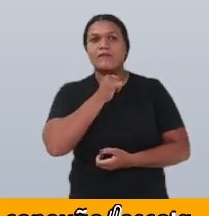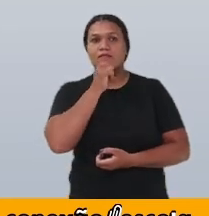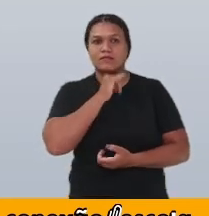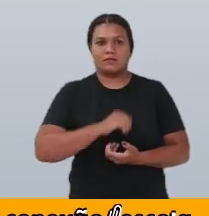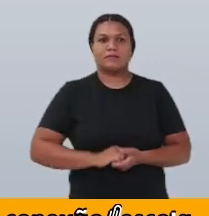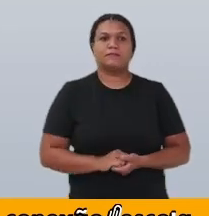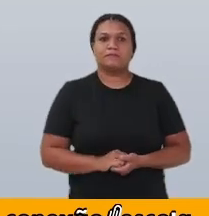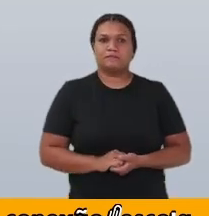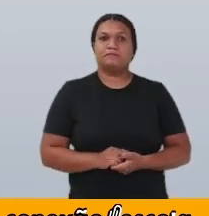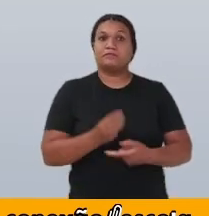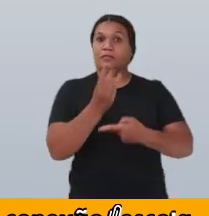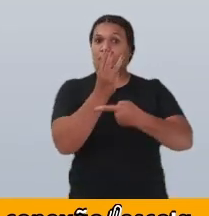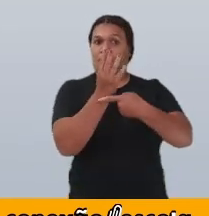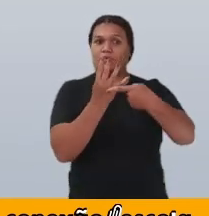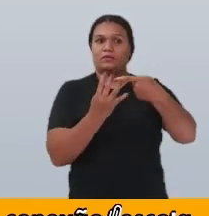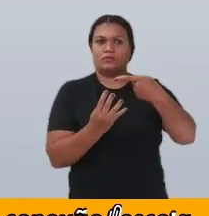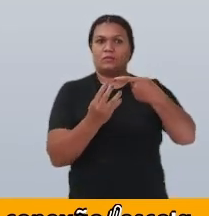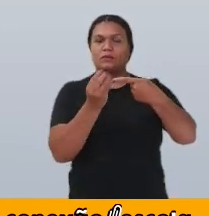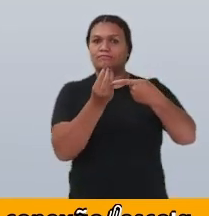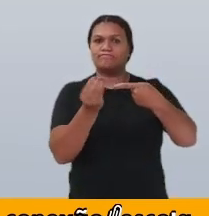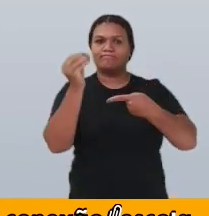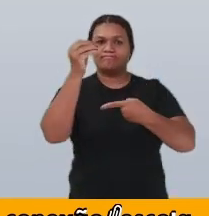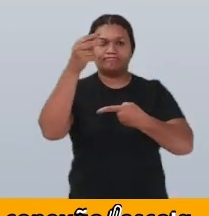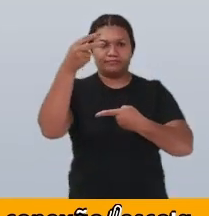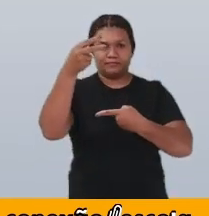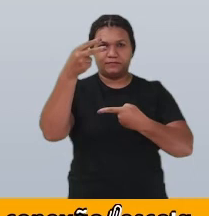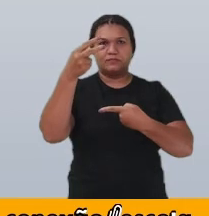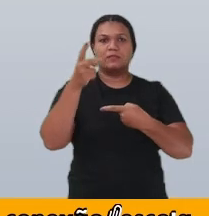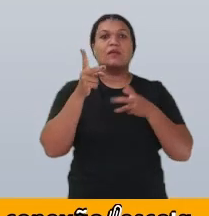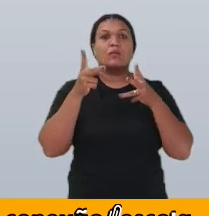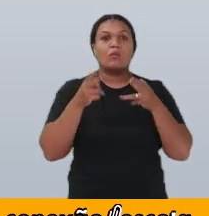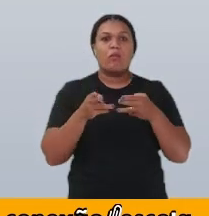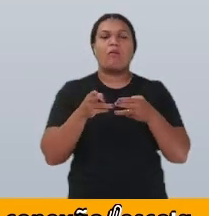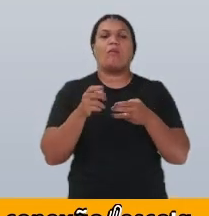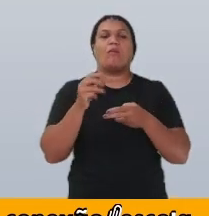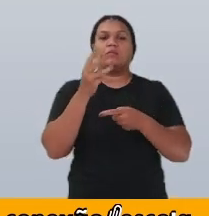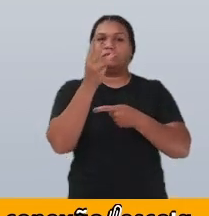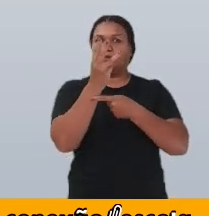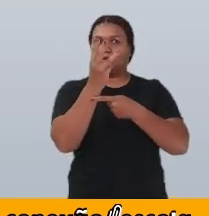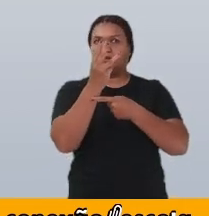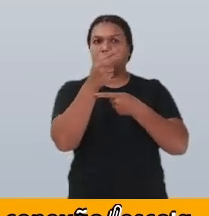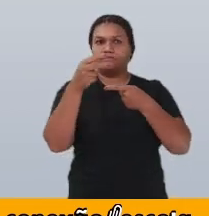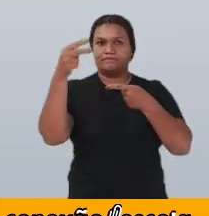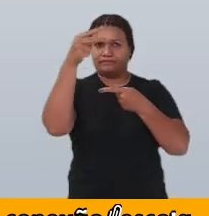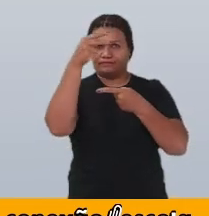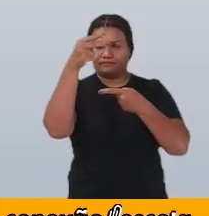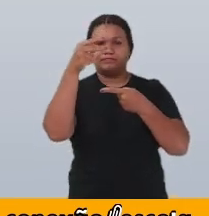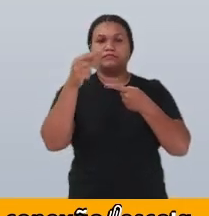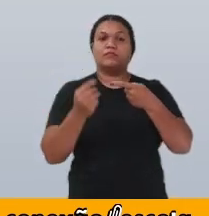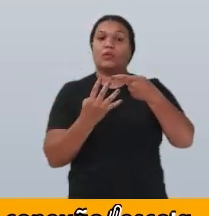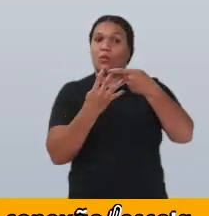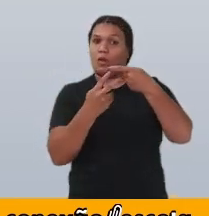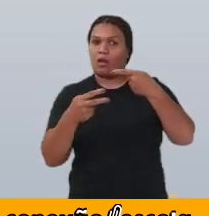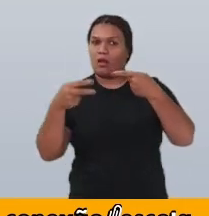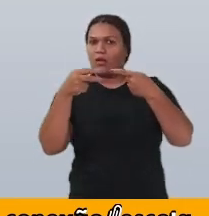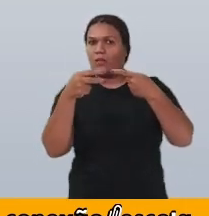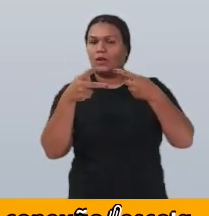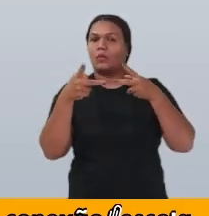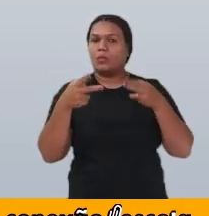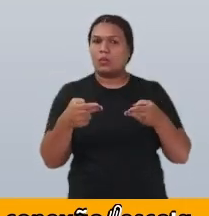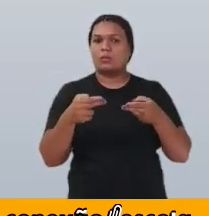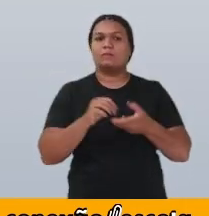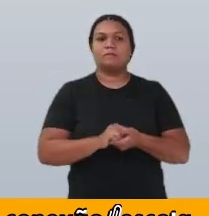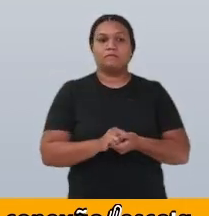exemplos. 3 quartos elevado ao quadrado é o mesmo que 3 ao quadrado sobre 4 ao